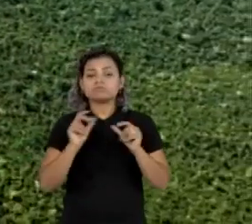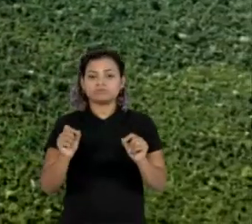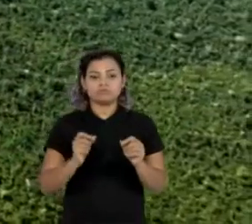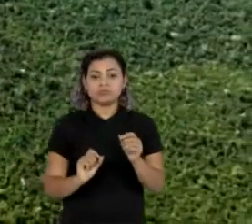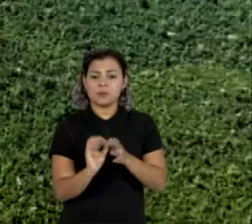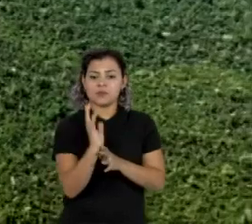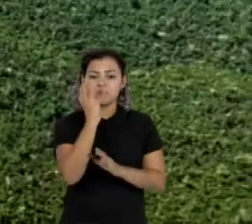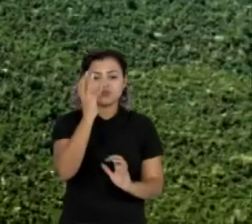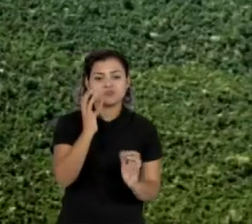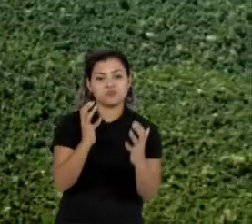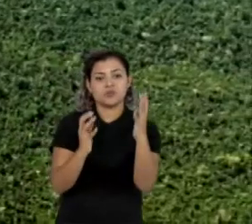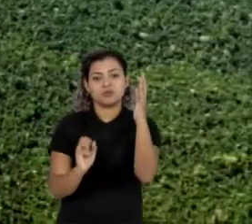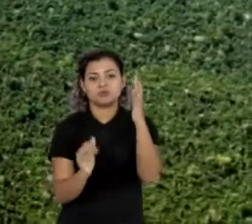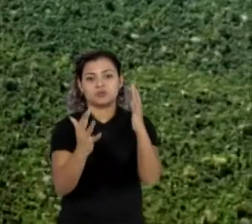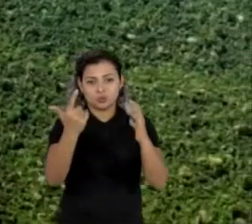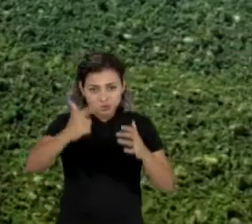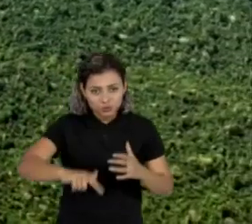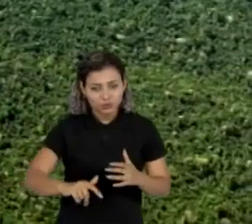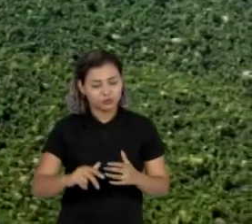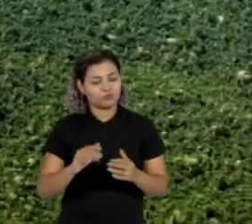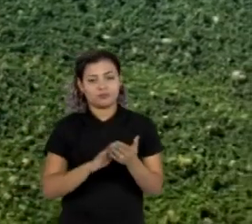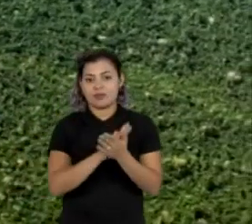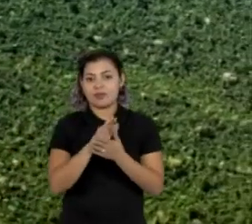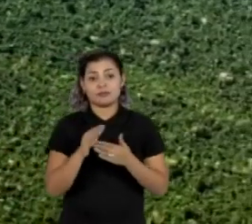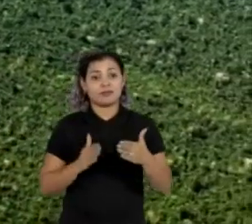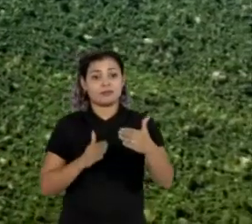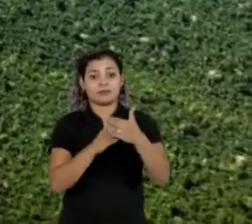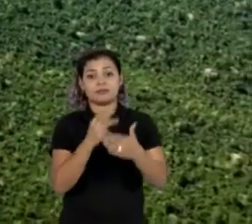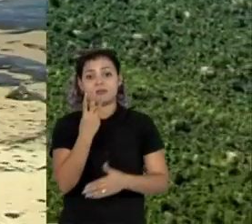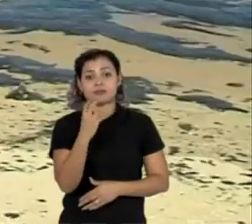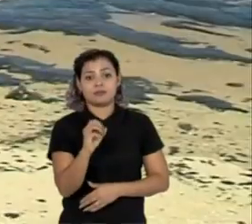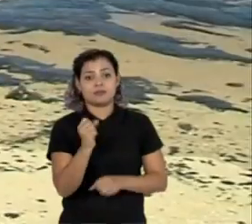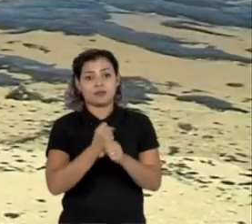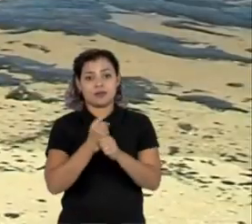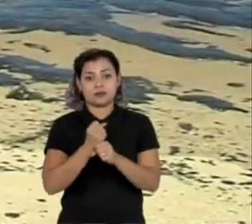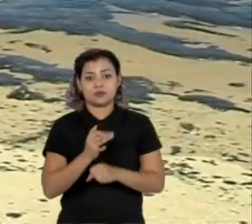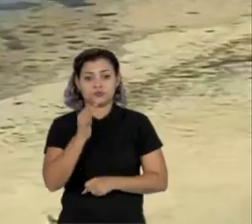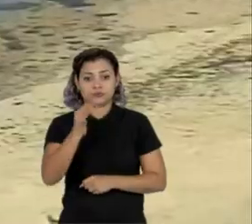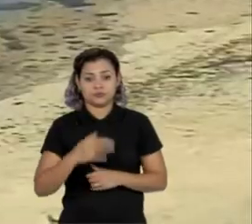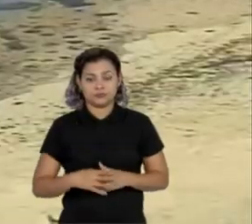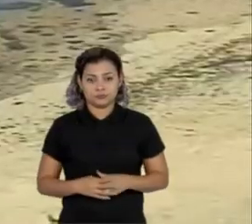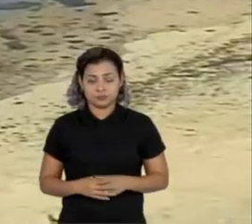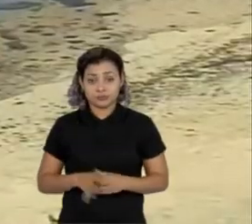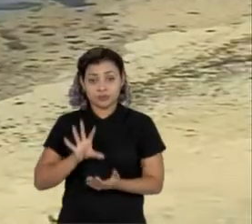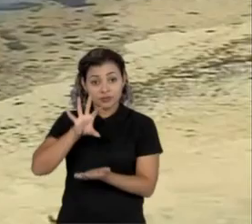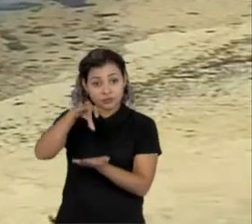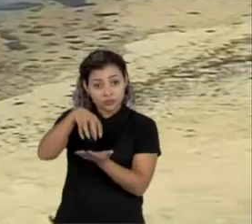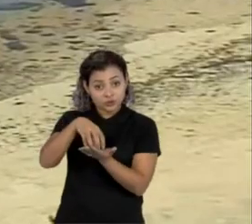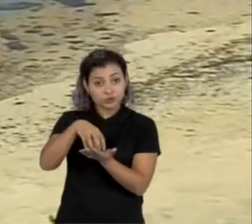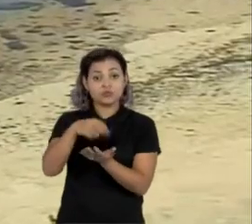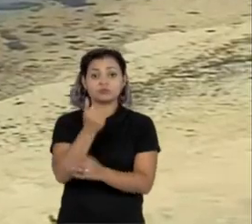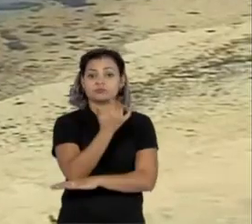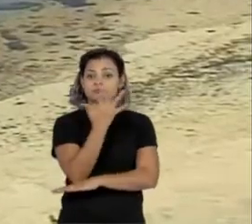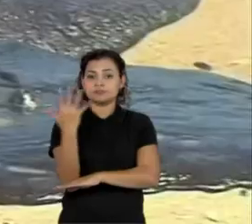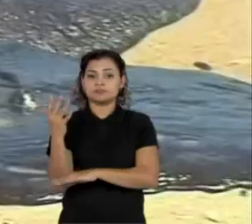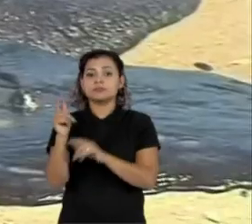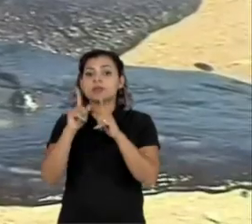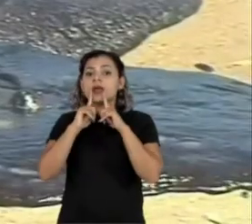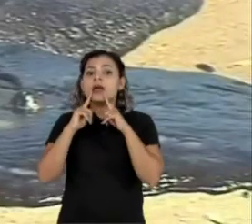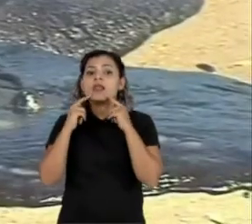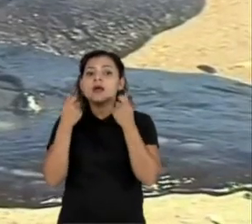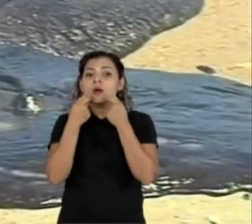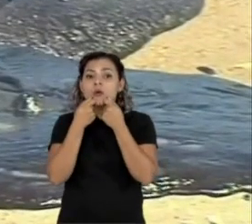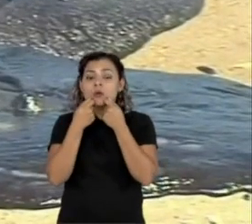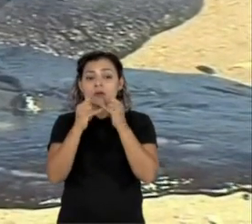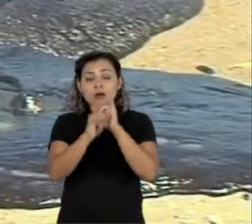se regenerar das agressões em até 30 anos. O Instituto do Meio Ambiente de Alagoas divulgou